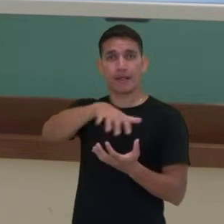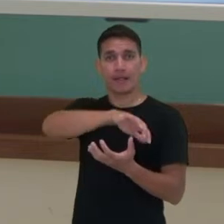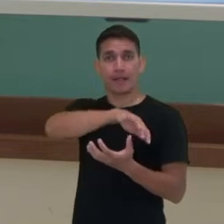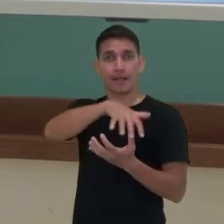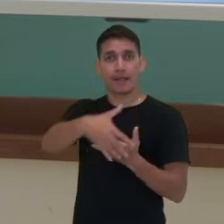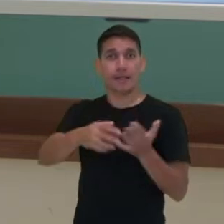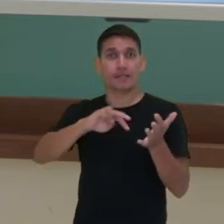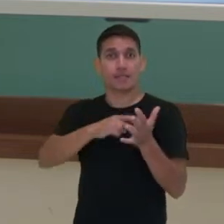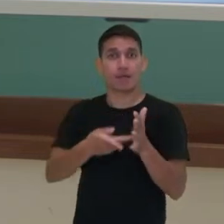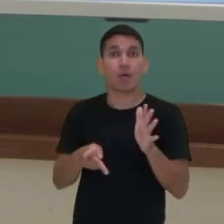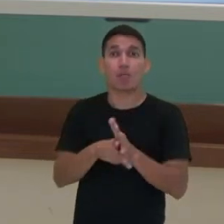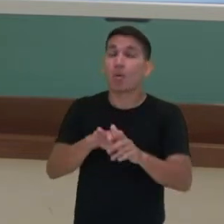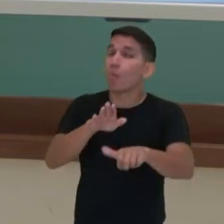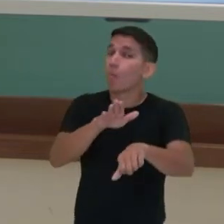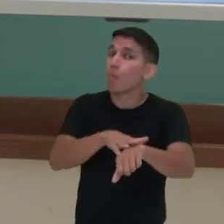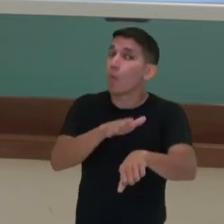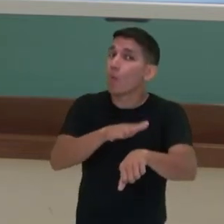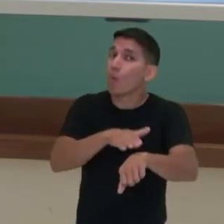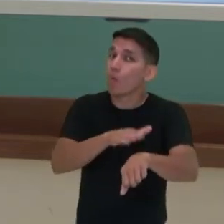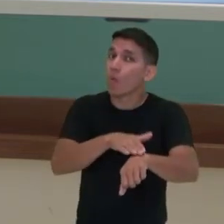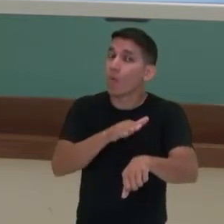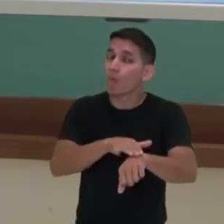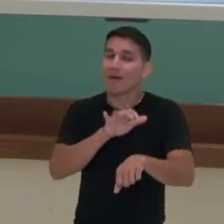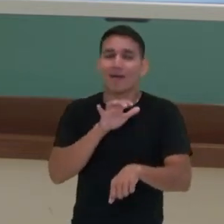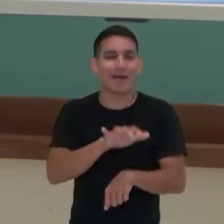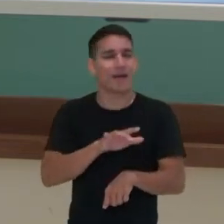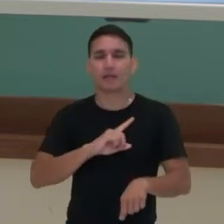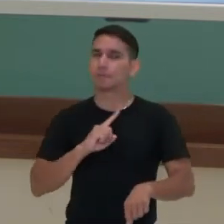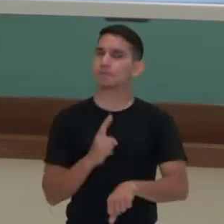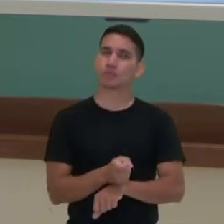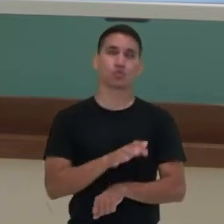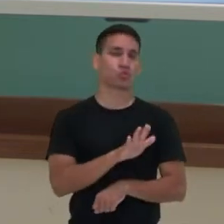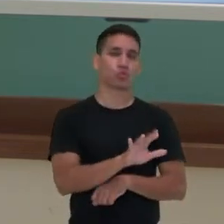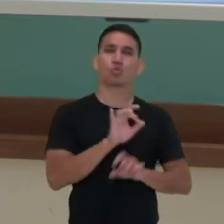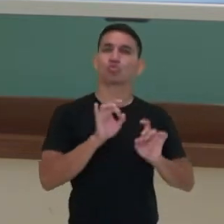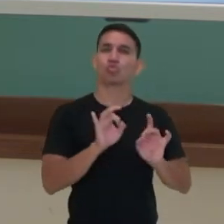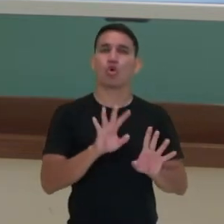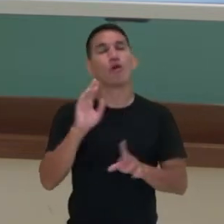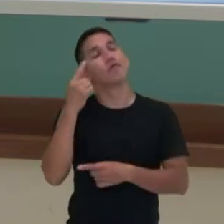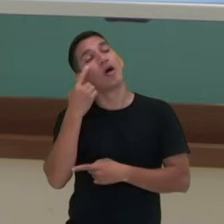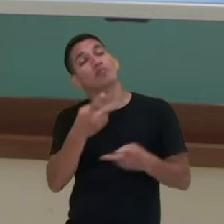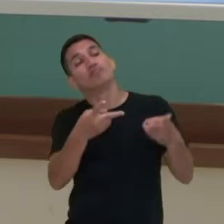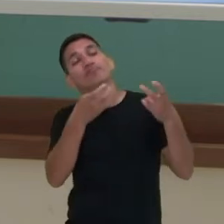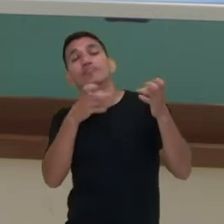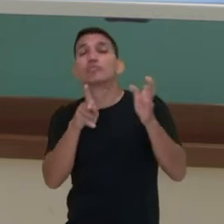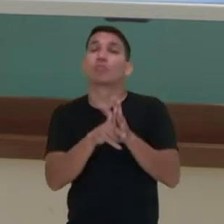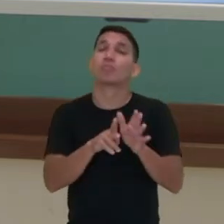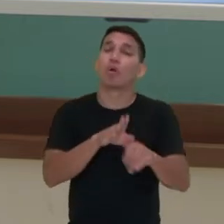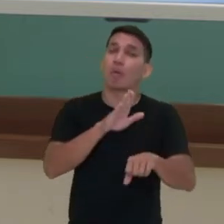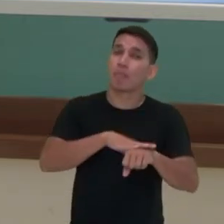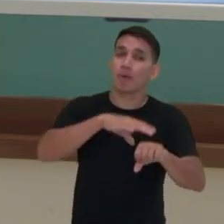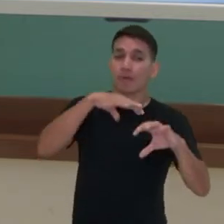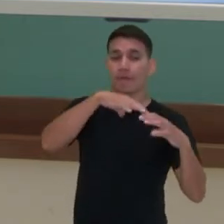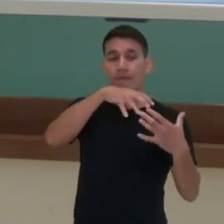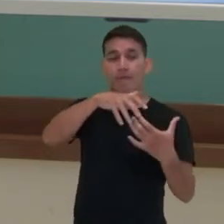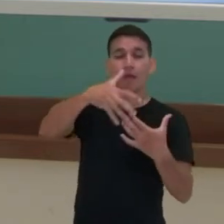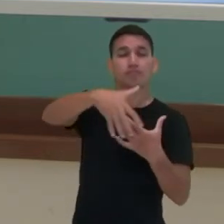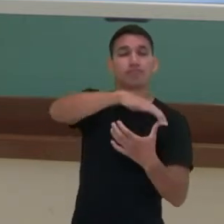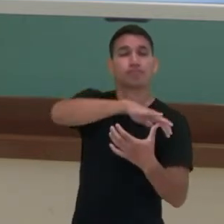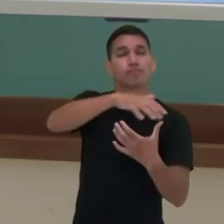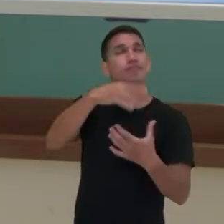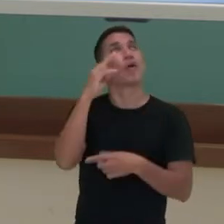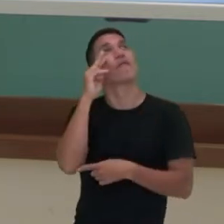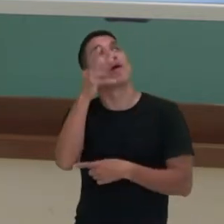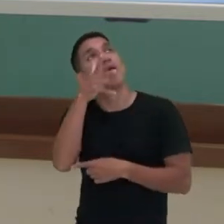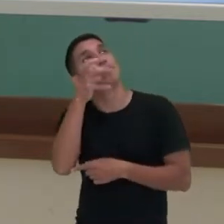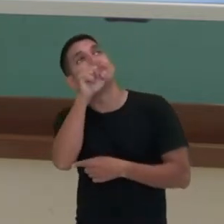condições momentâneas daquele instante em que você observou a atmosfera. Ela apresentava